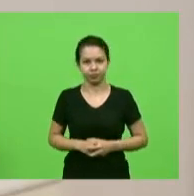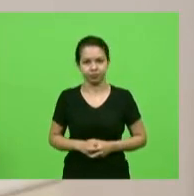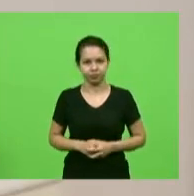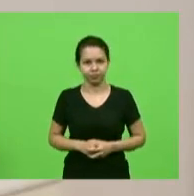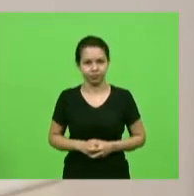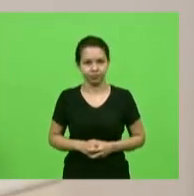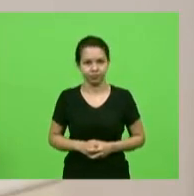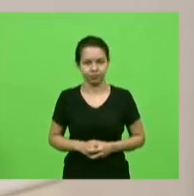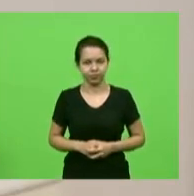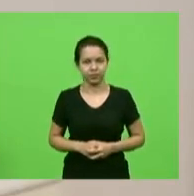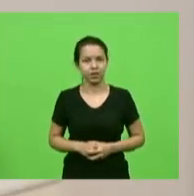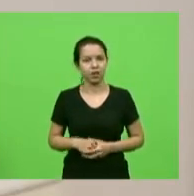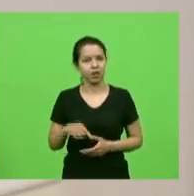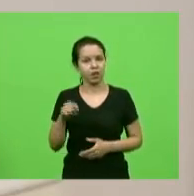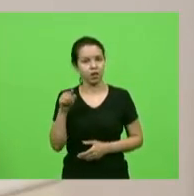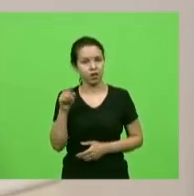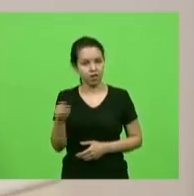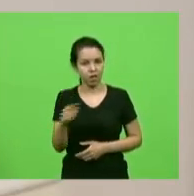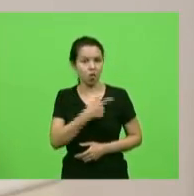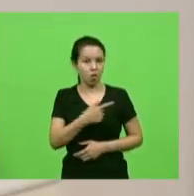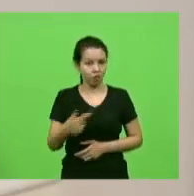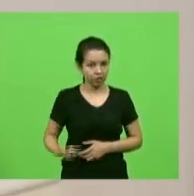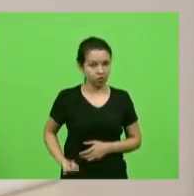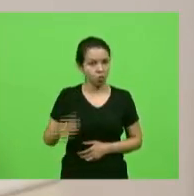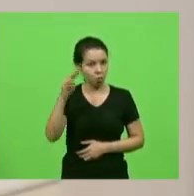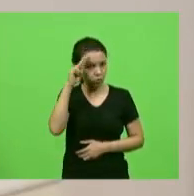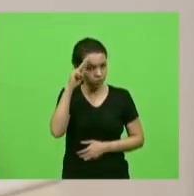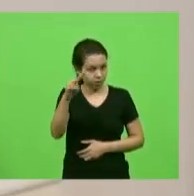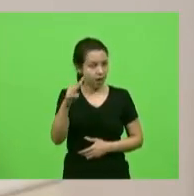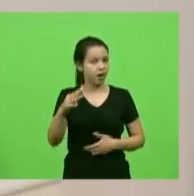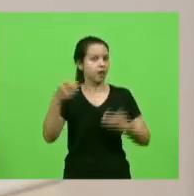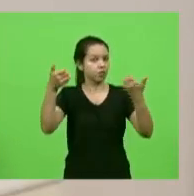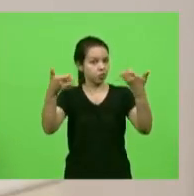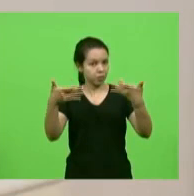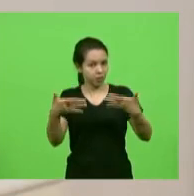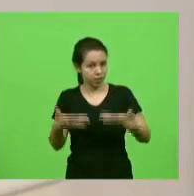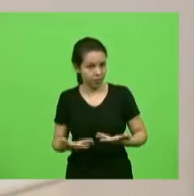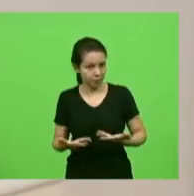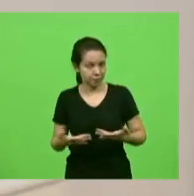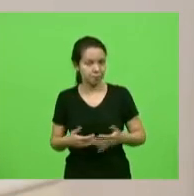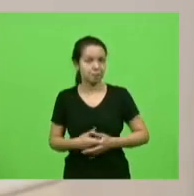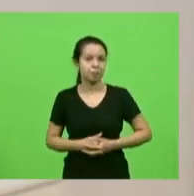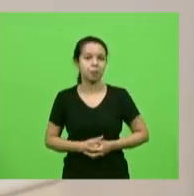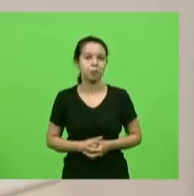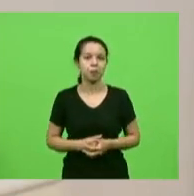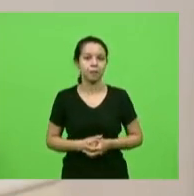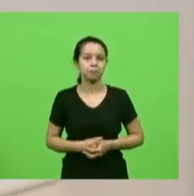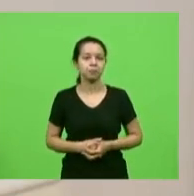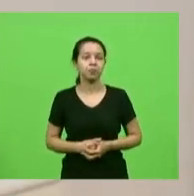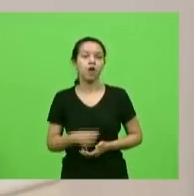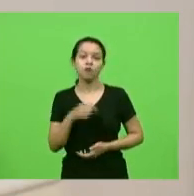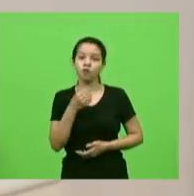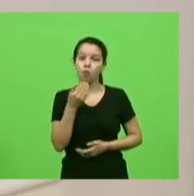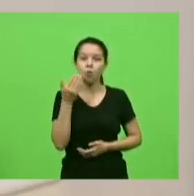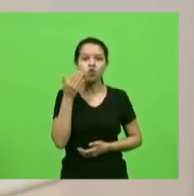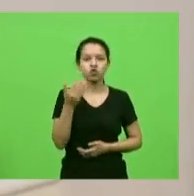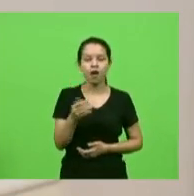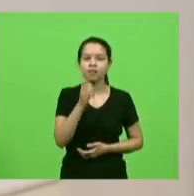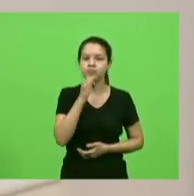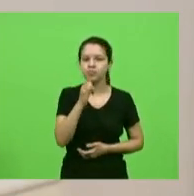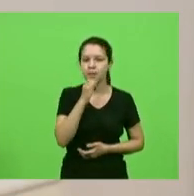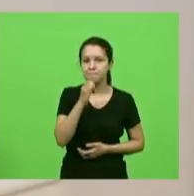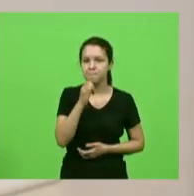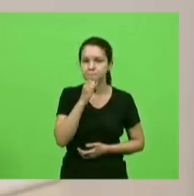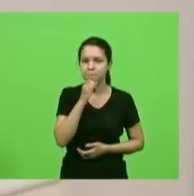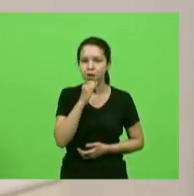A fala do governador Moisés é no que importa. Eu vou dar um exemplo dos respiradores. Até pouco